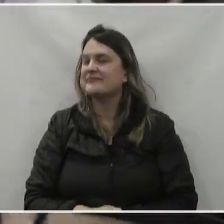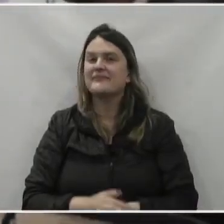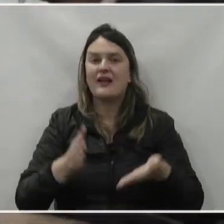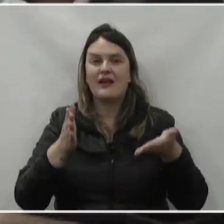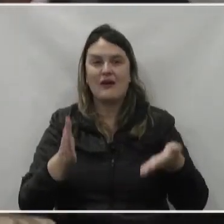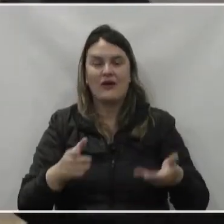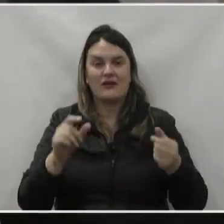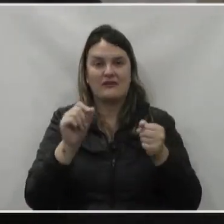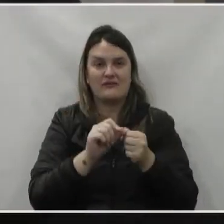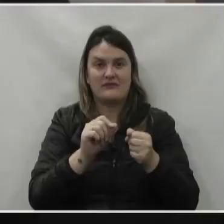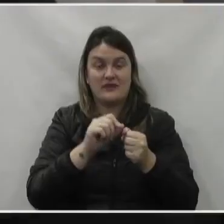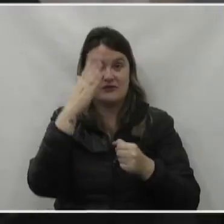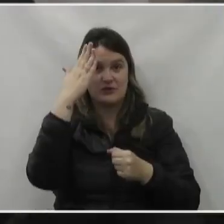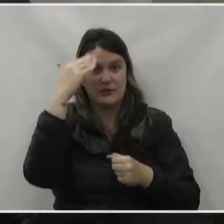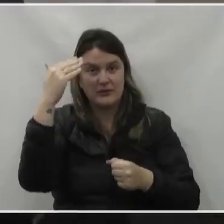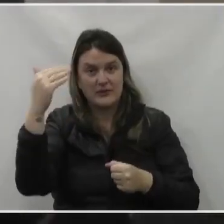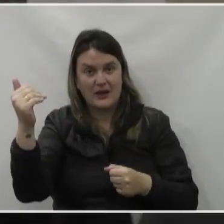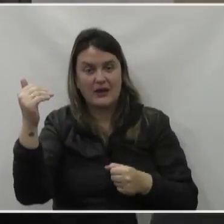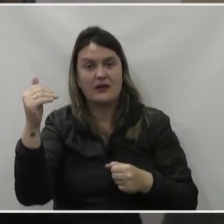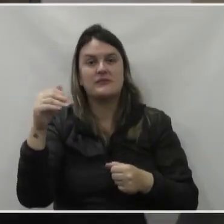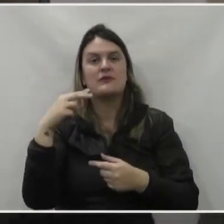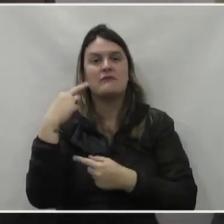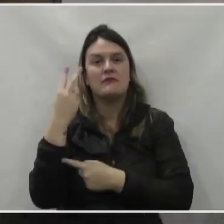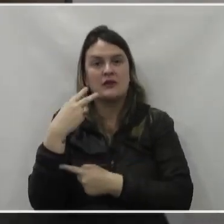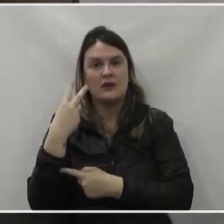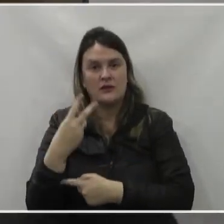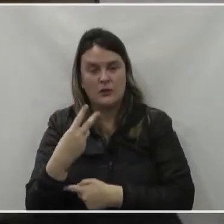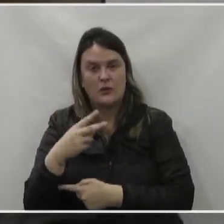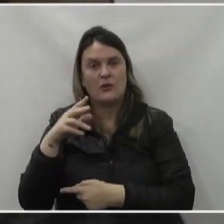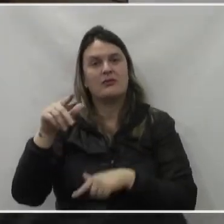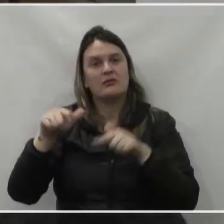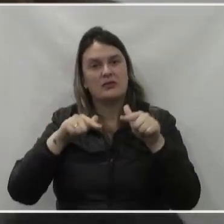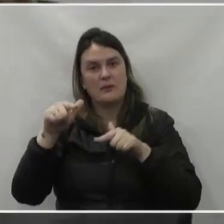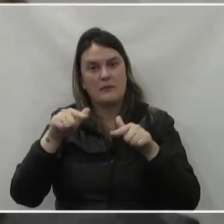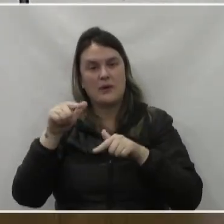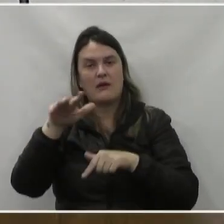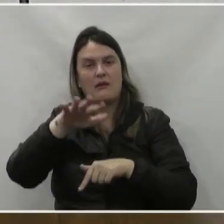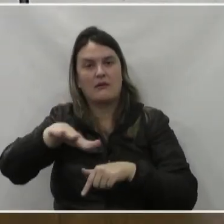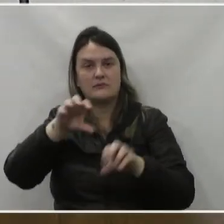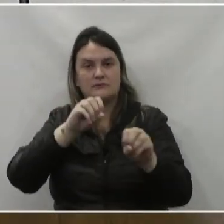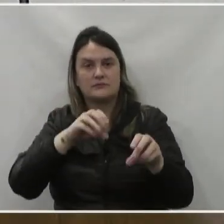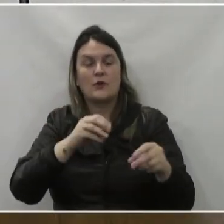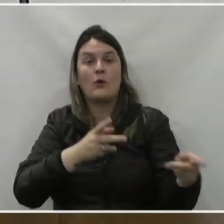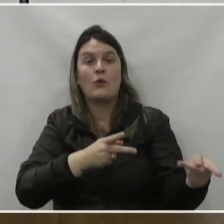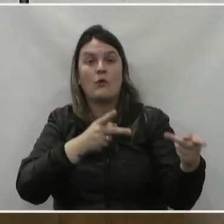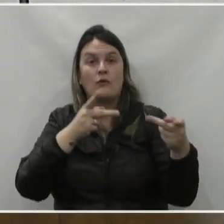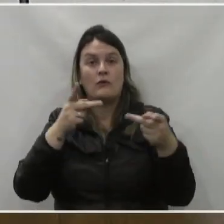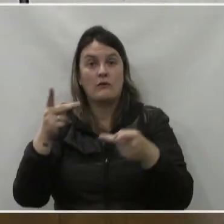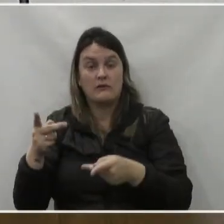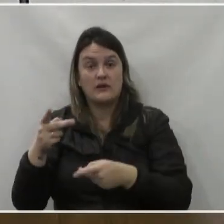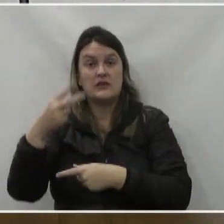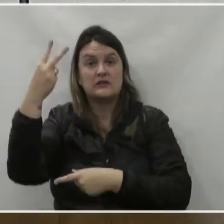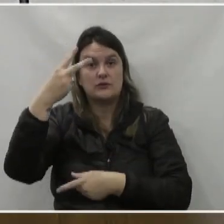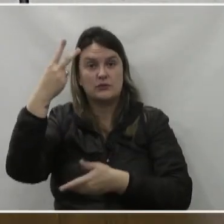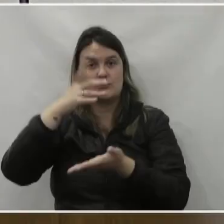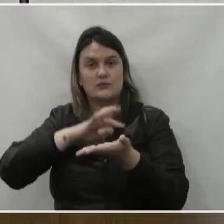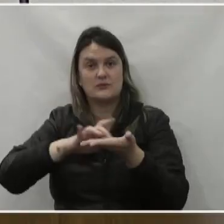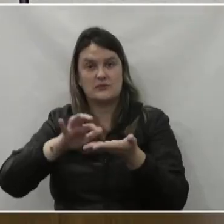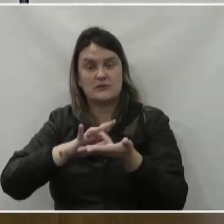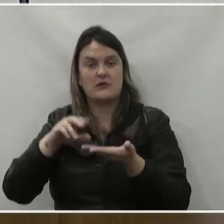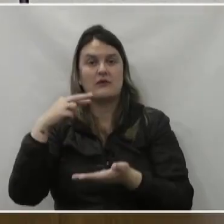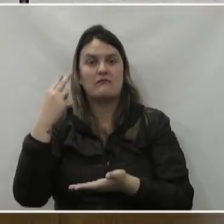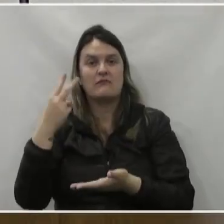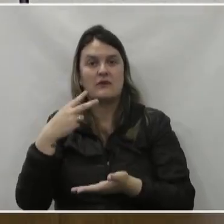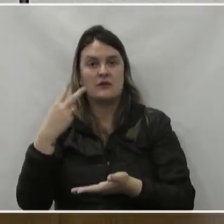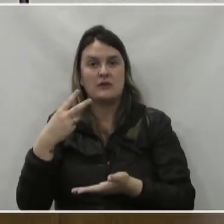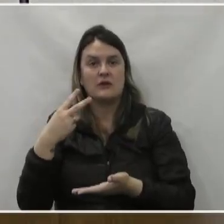Agora faremos também uma homenagem aos nossos vereadores da área de educação. Por isso eu convido o segundo secretário,